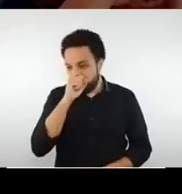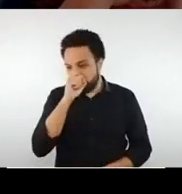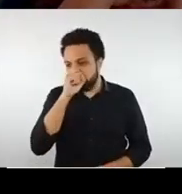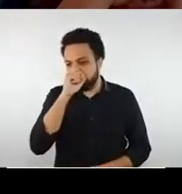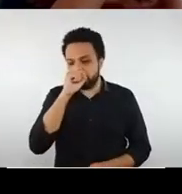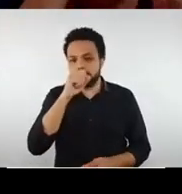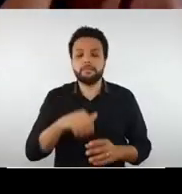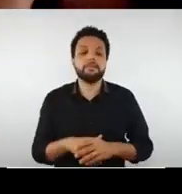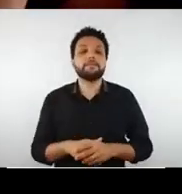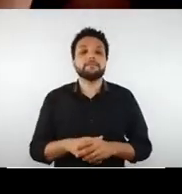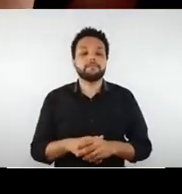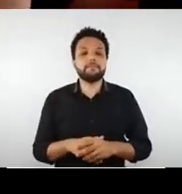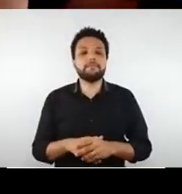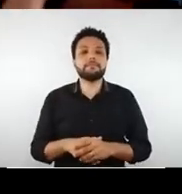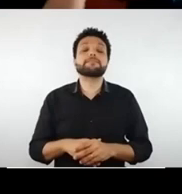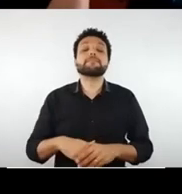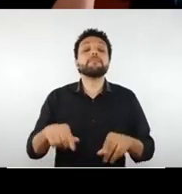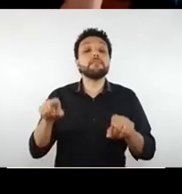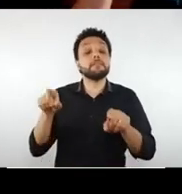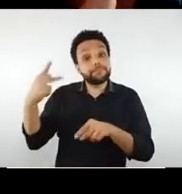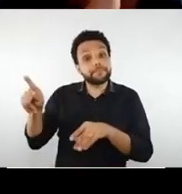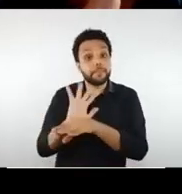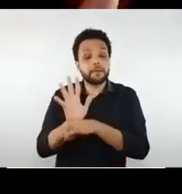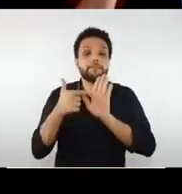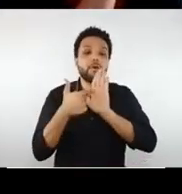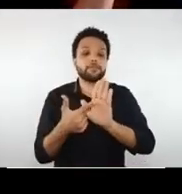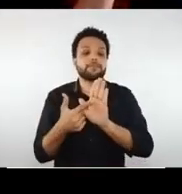sobre soft power e cinema, e que eu acho que vai